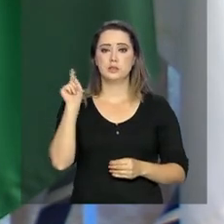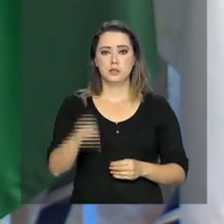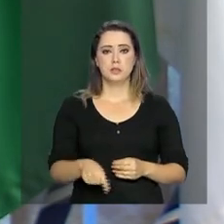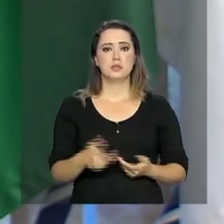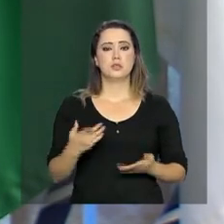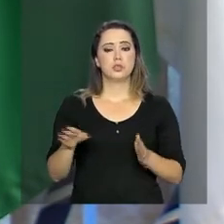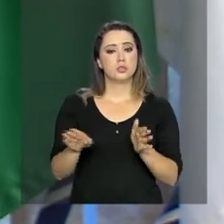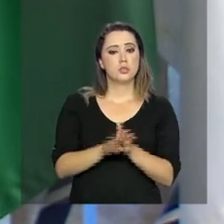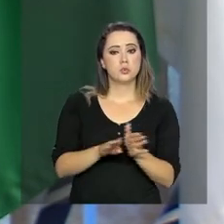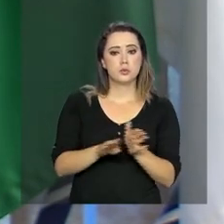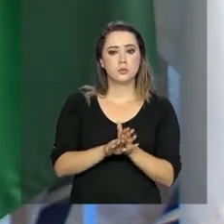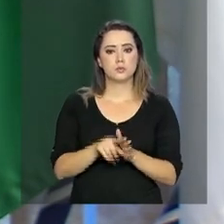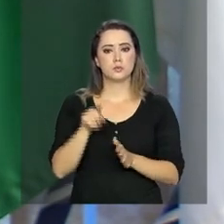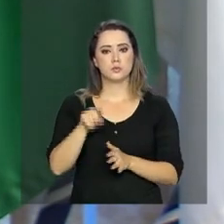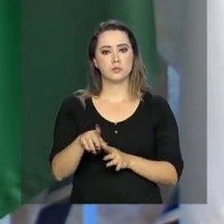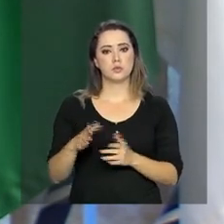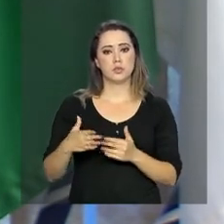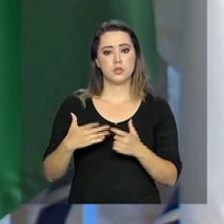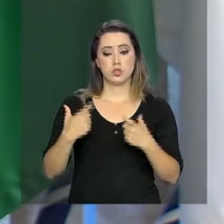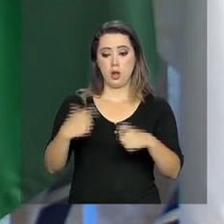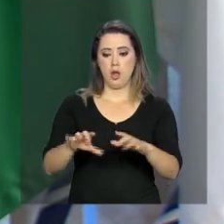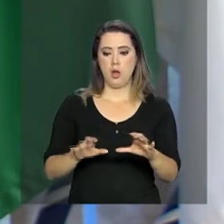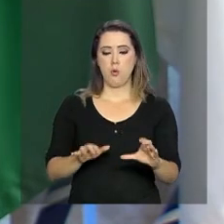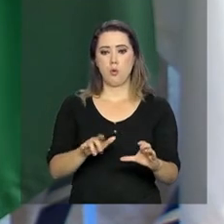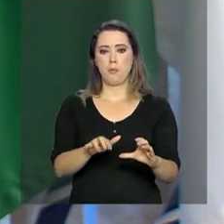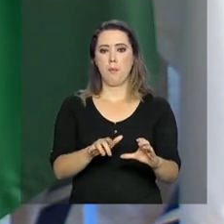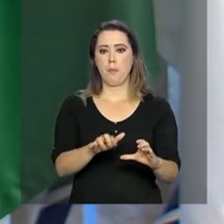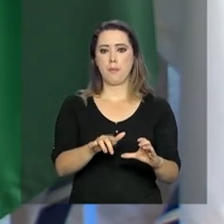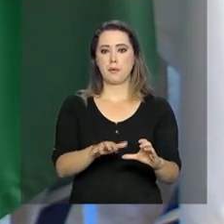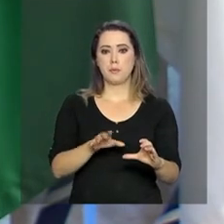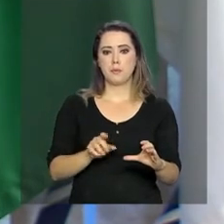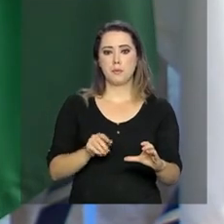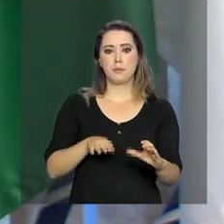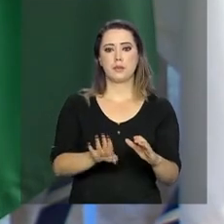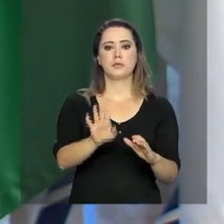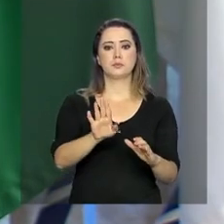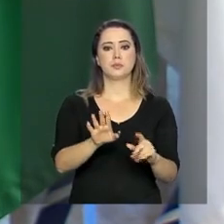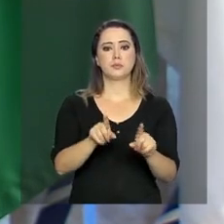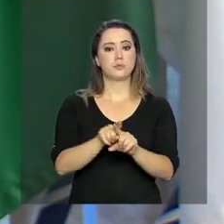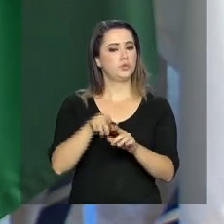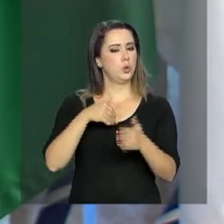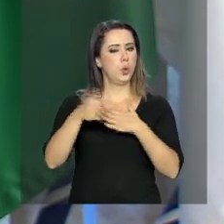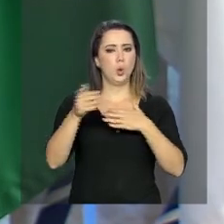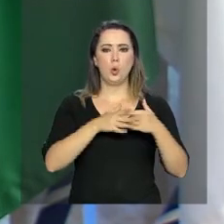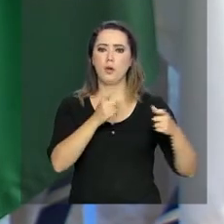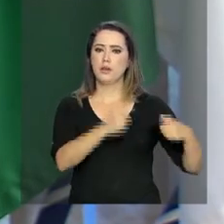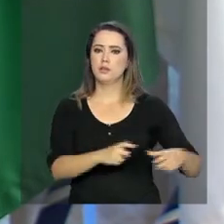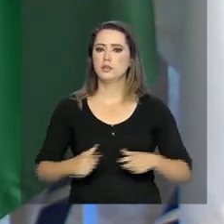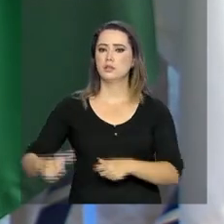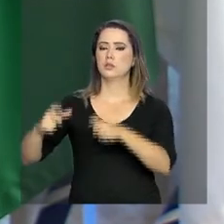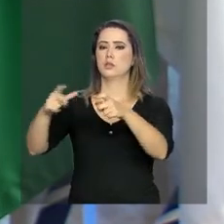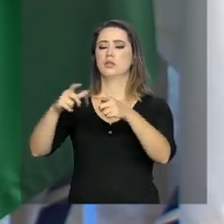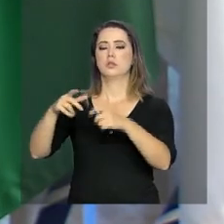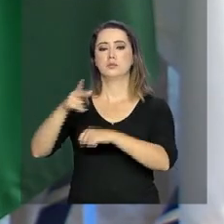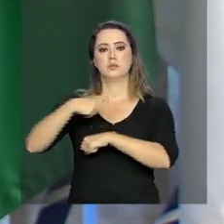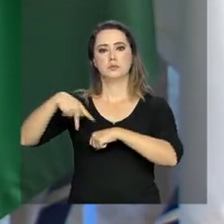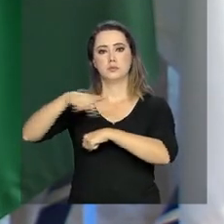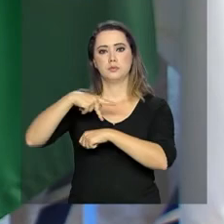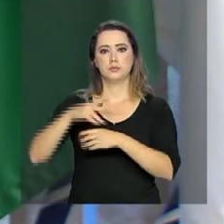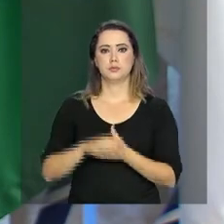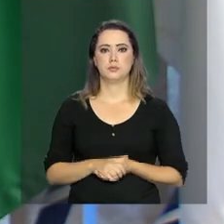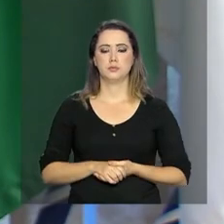fazer chegar à urna foi garantia votação em todo e qualquer ponto do país